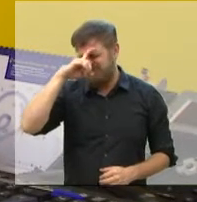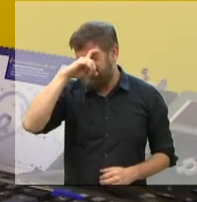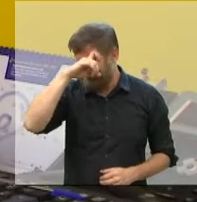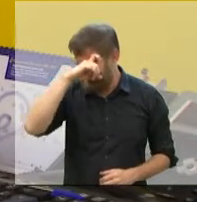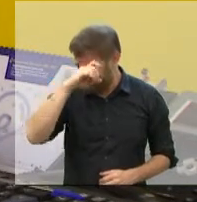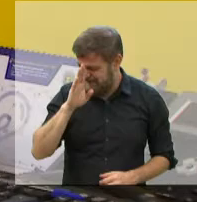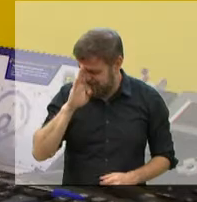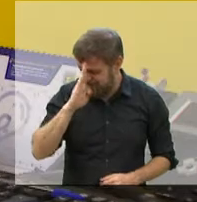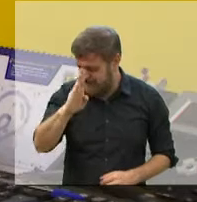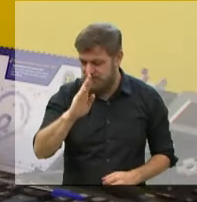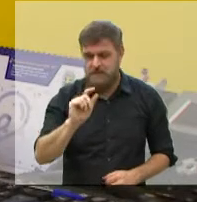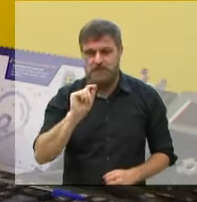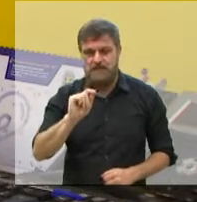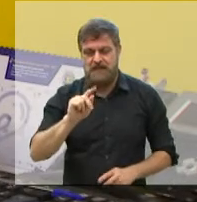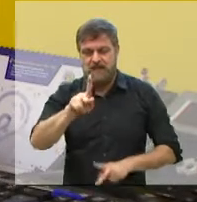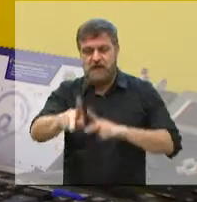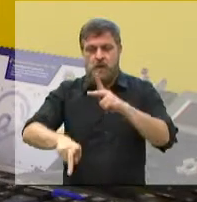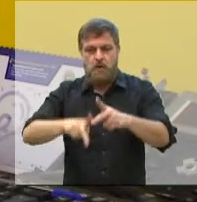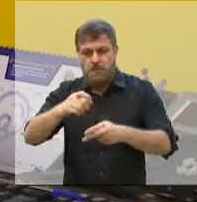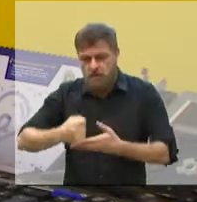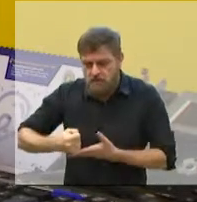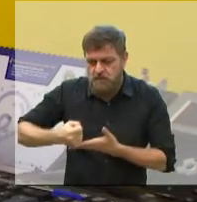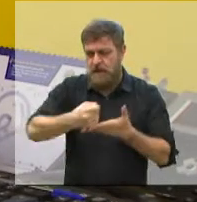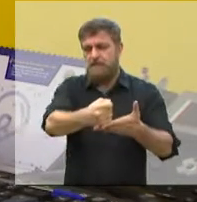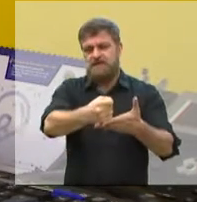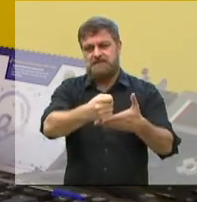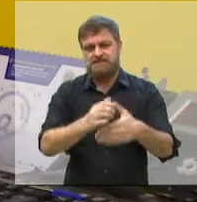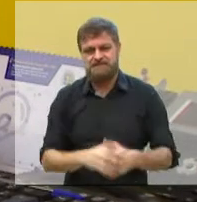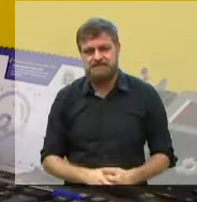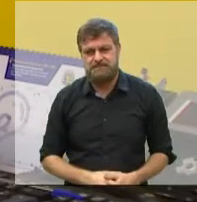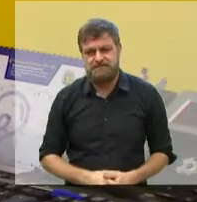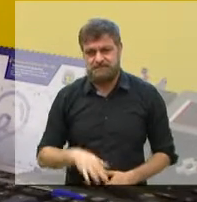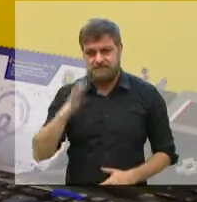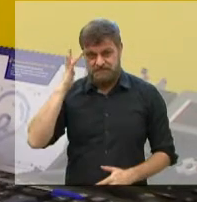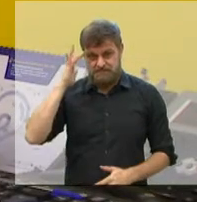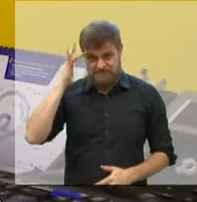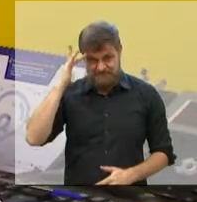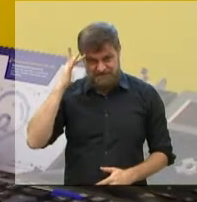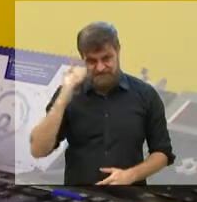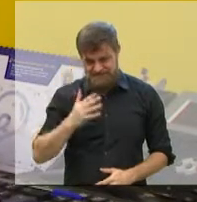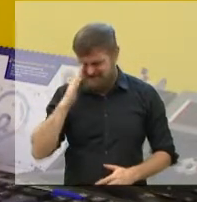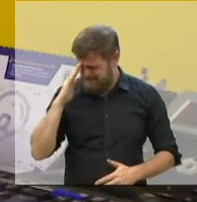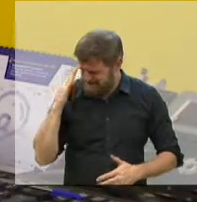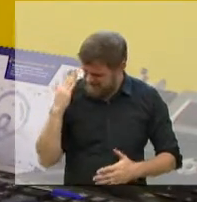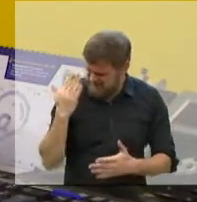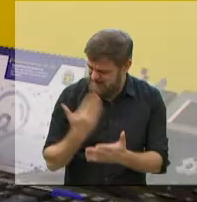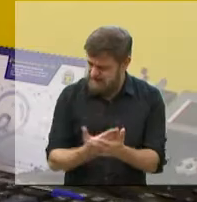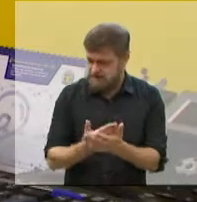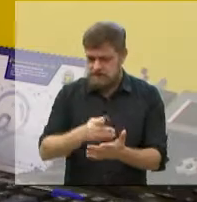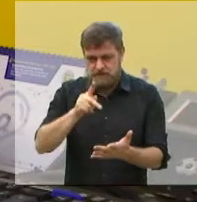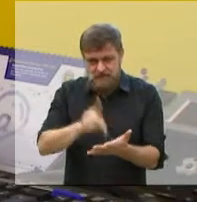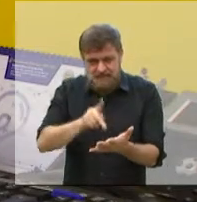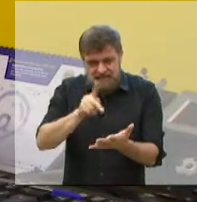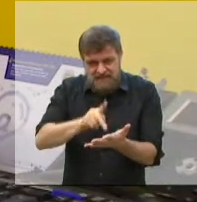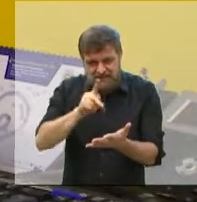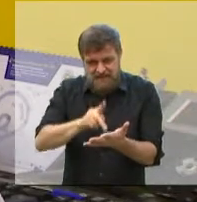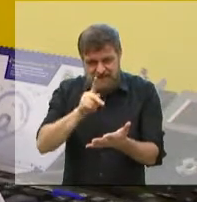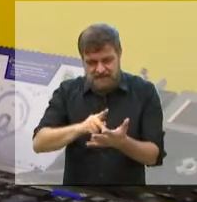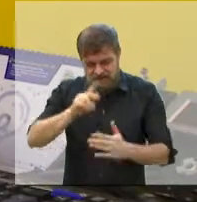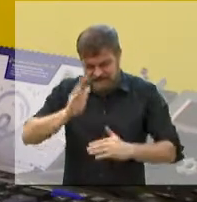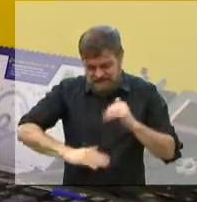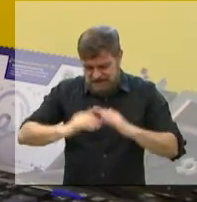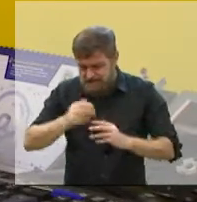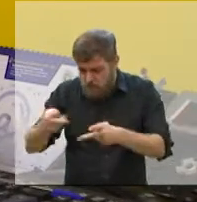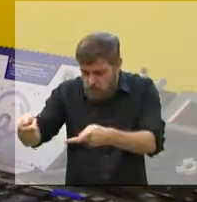tenho é justamente de trazer a população. Eu acho que quando você acredita em algumas coisas, você faz